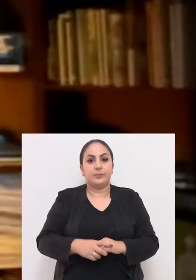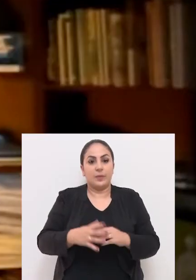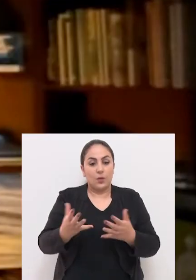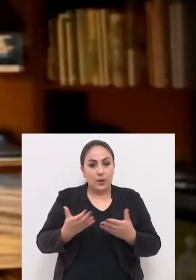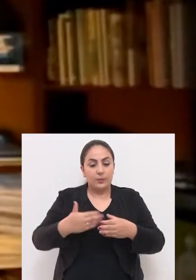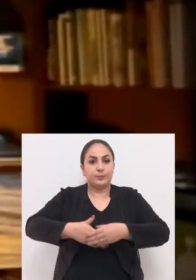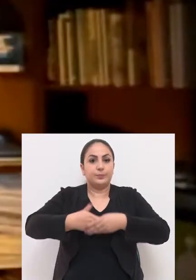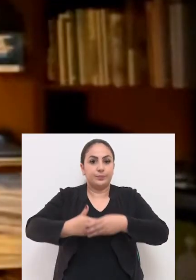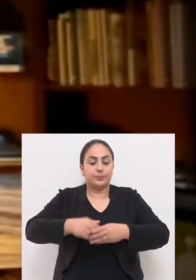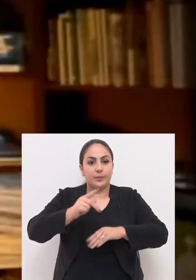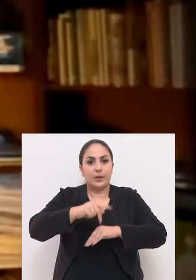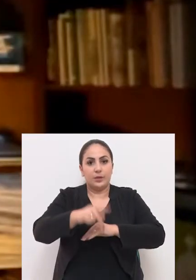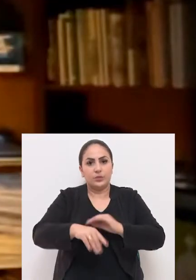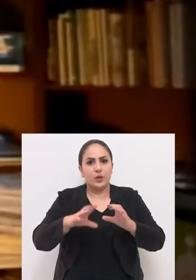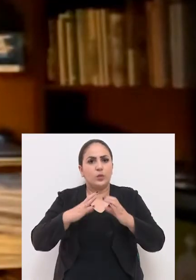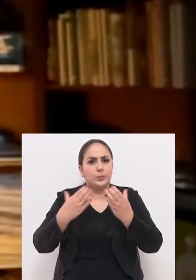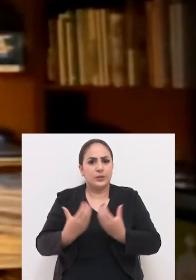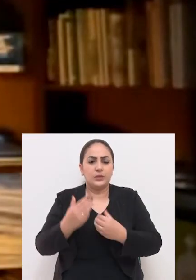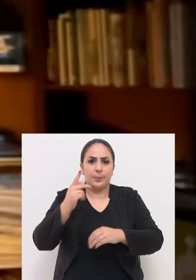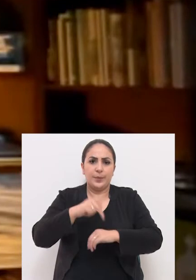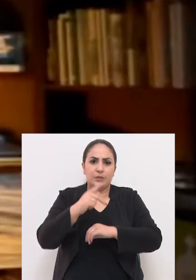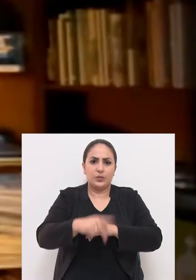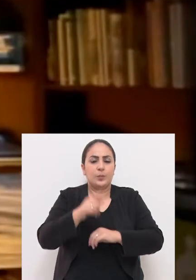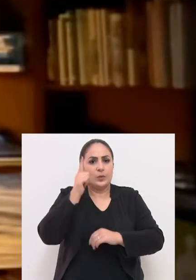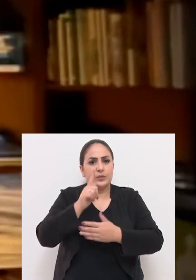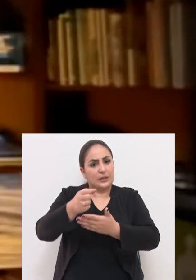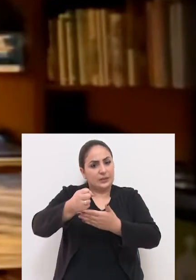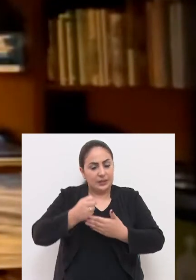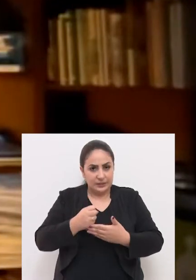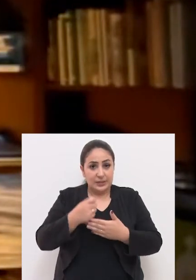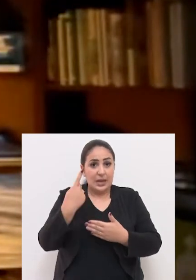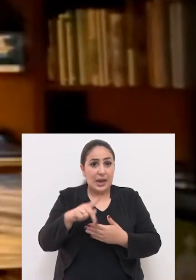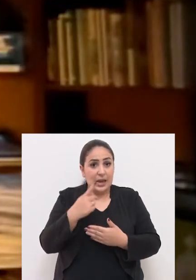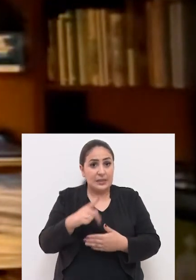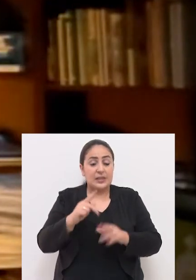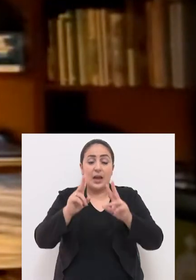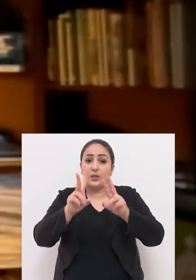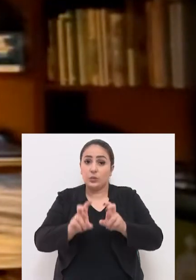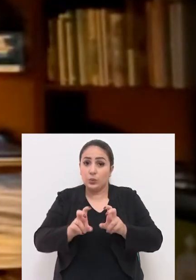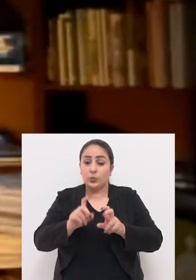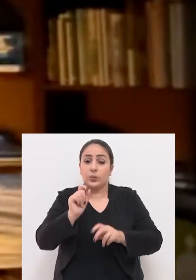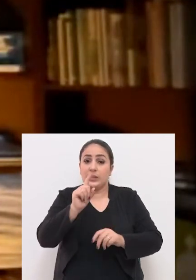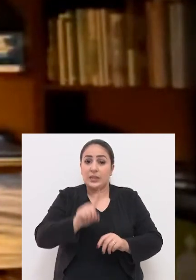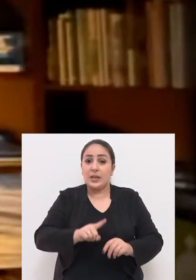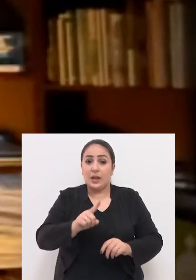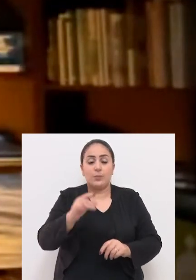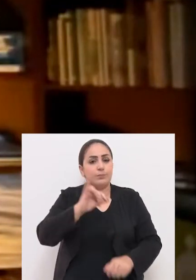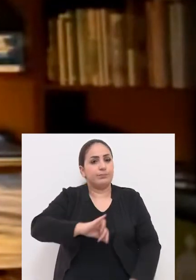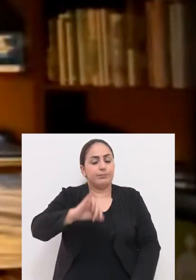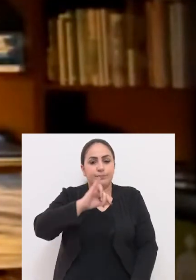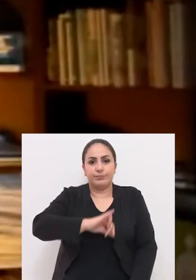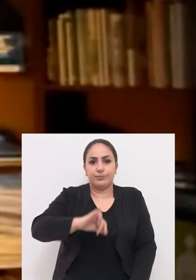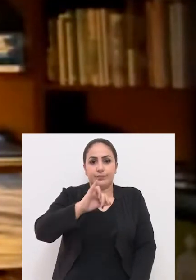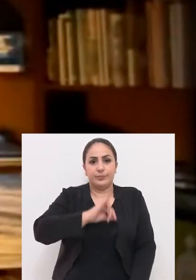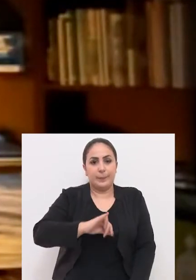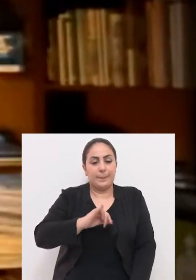quero cumprimentar Passo Fundo, a comunidade de Passo Fundo, por trazer este tema que é